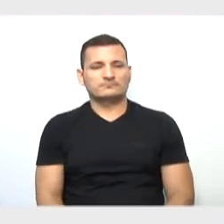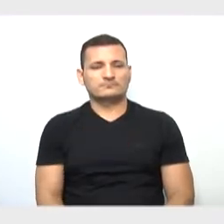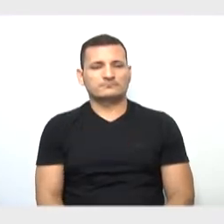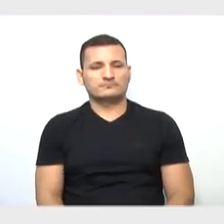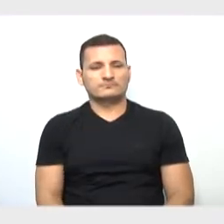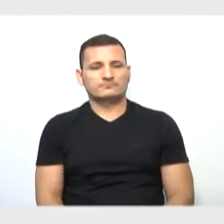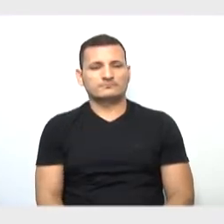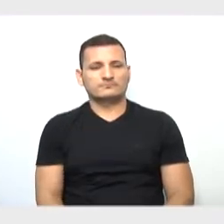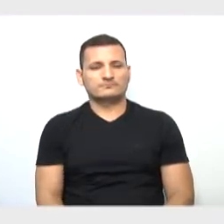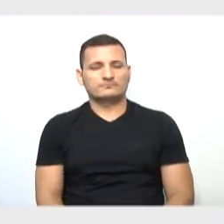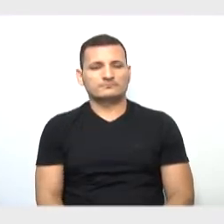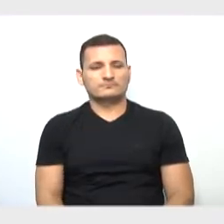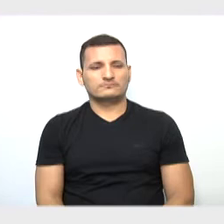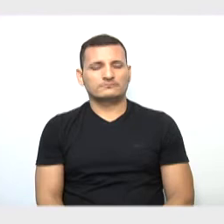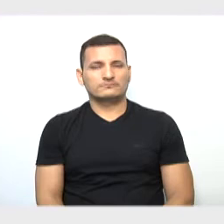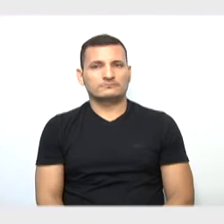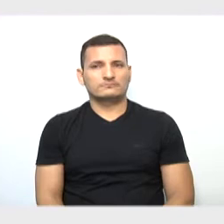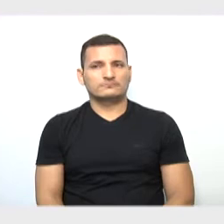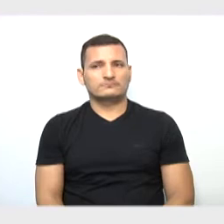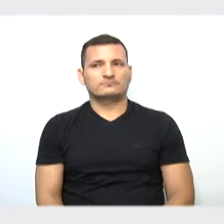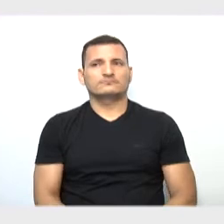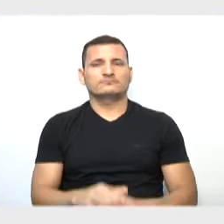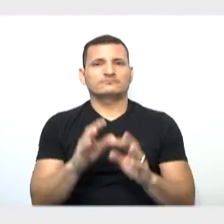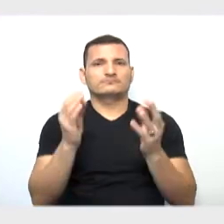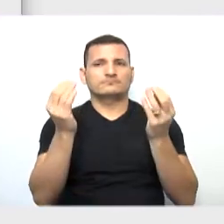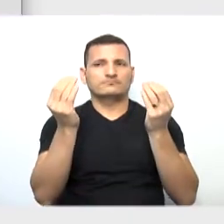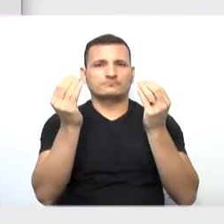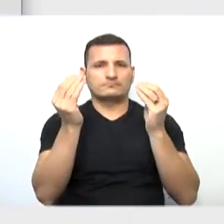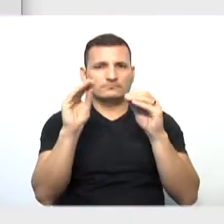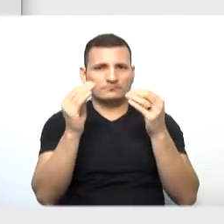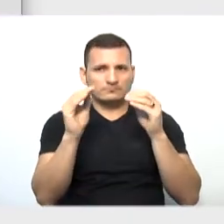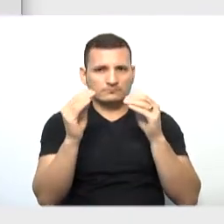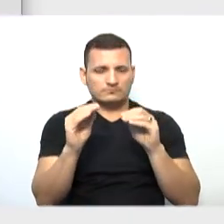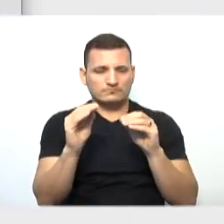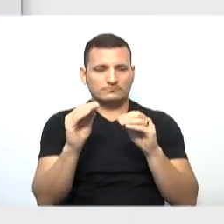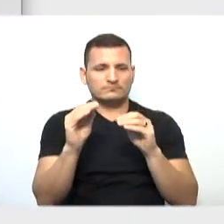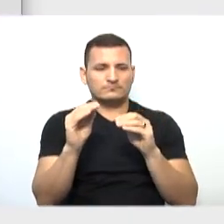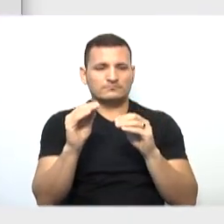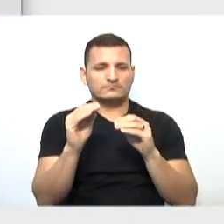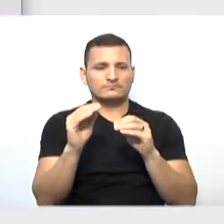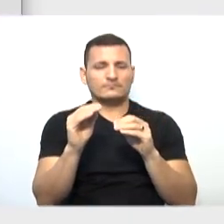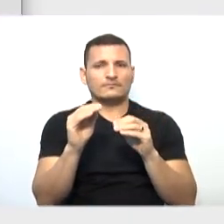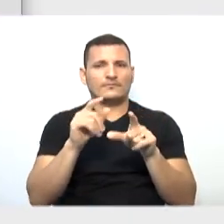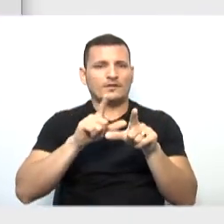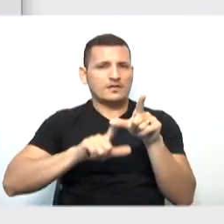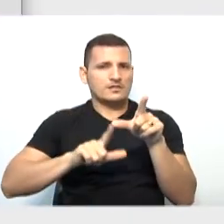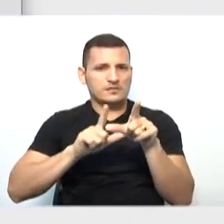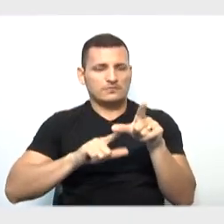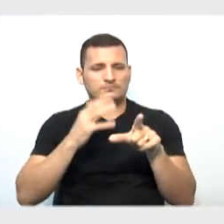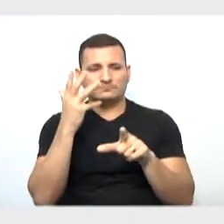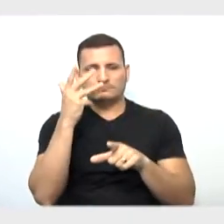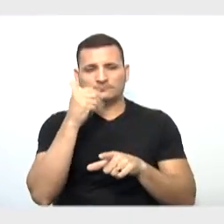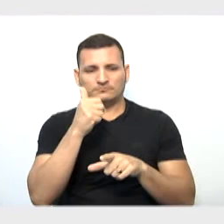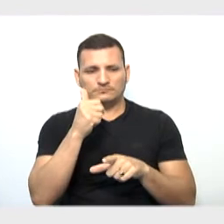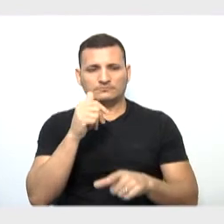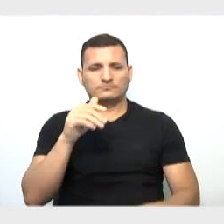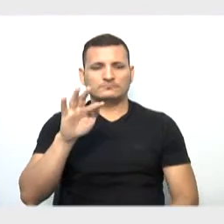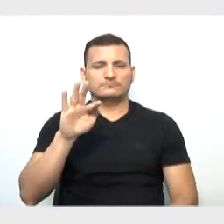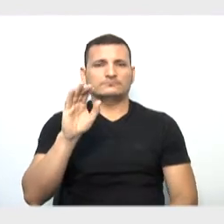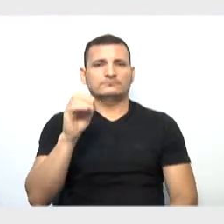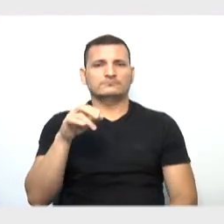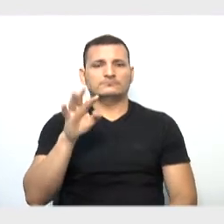E dar o Enter. Vou colocar uma fonte bem bonitinha lá no nosso body, Font